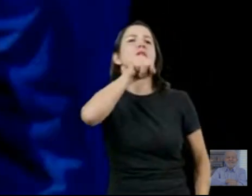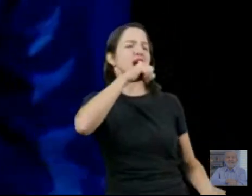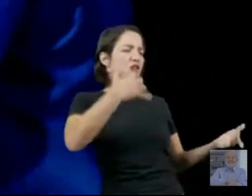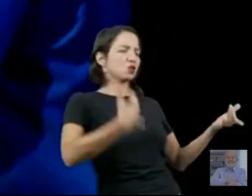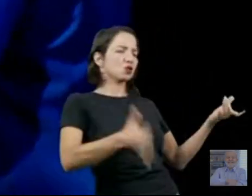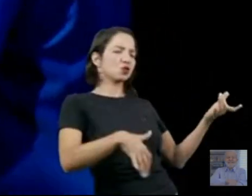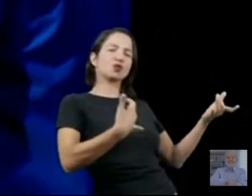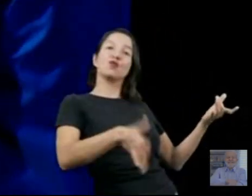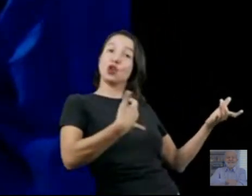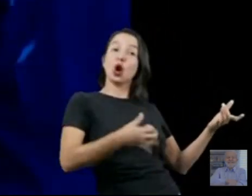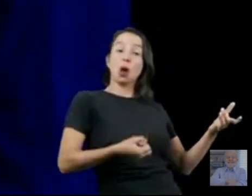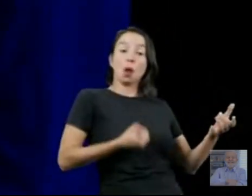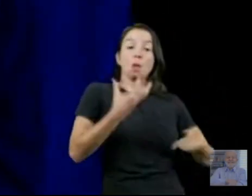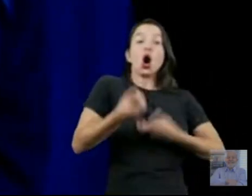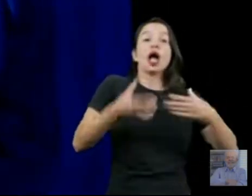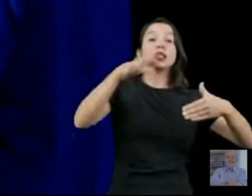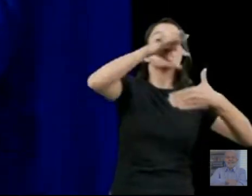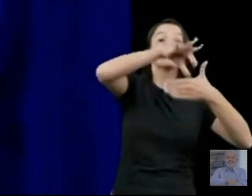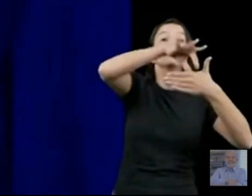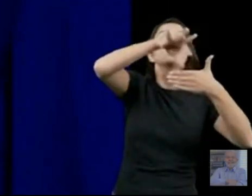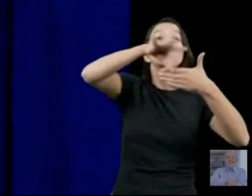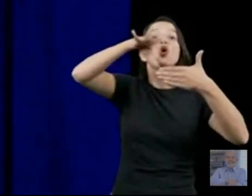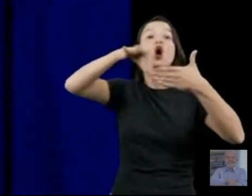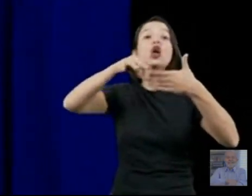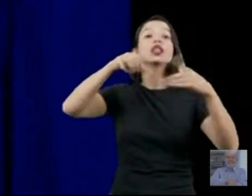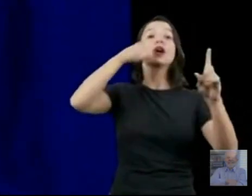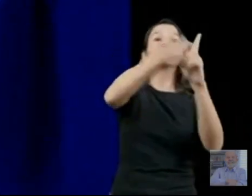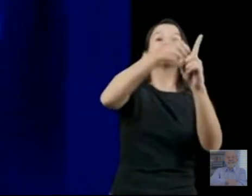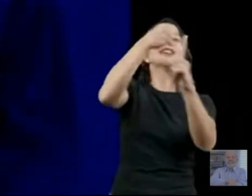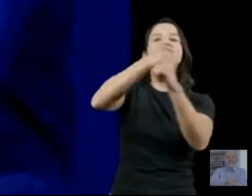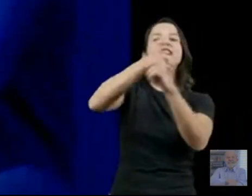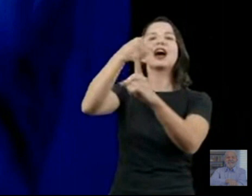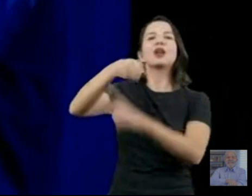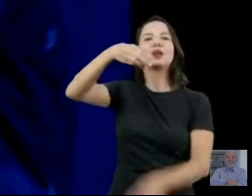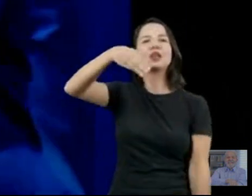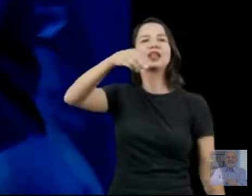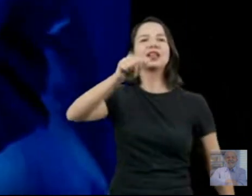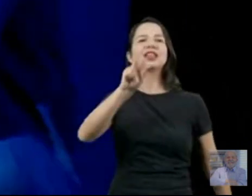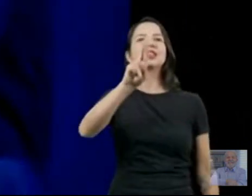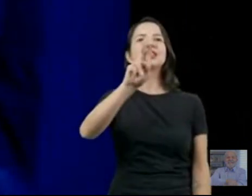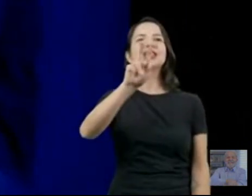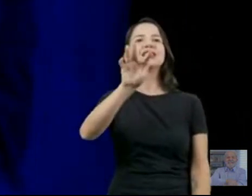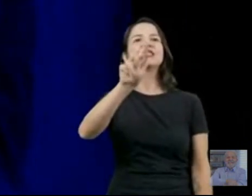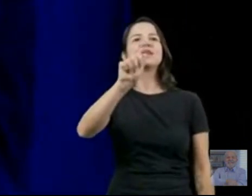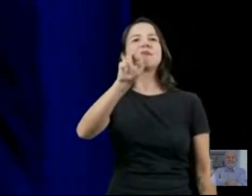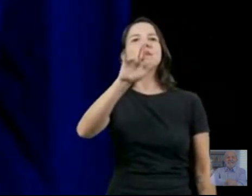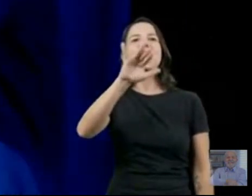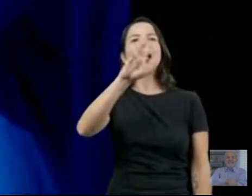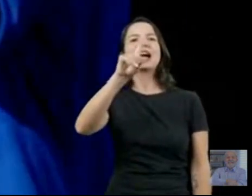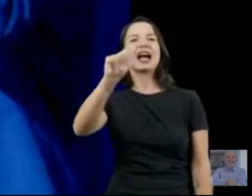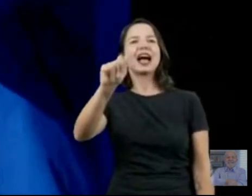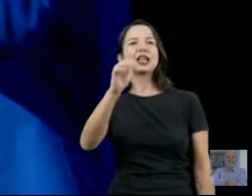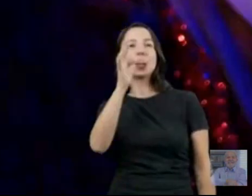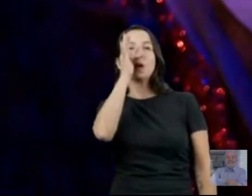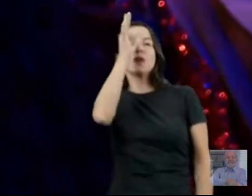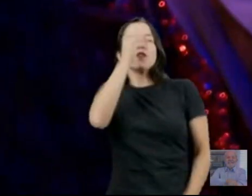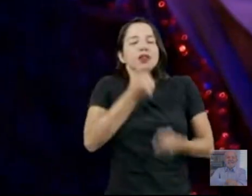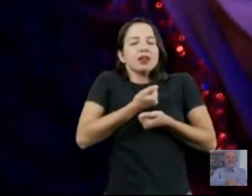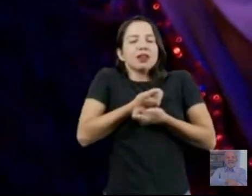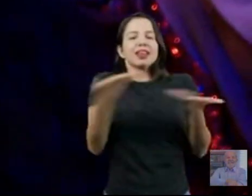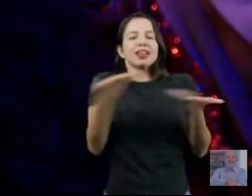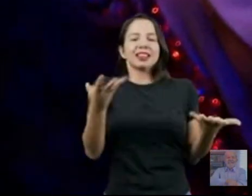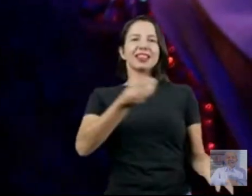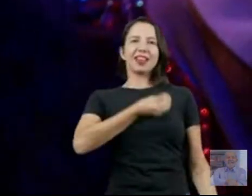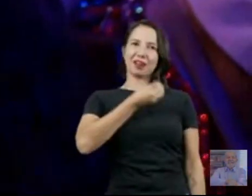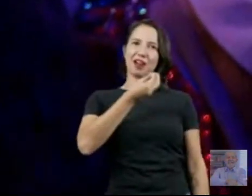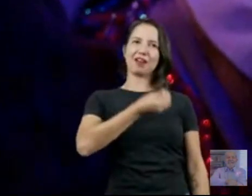Margarida, flor que deu a sua vida para dar mais vida ao vergel. E Pernambuco, imortal